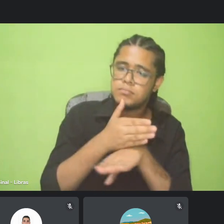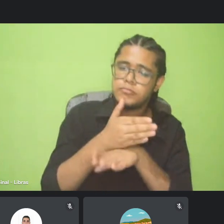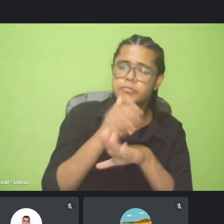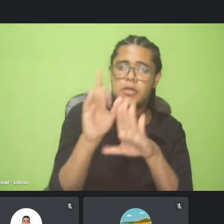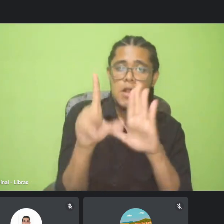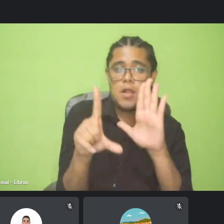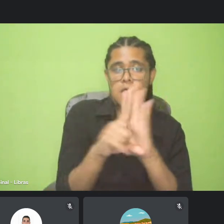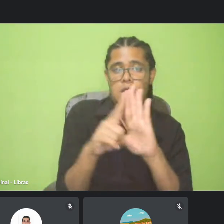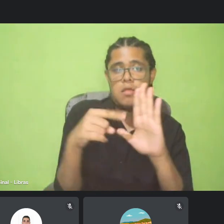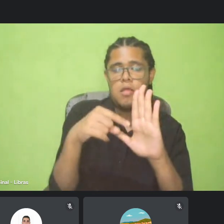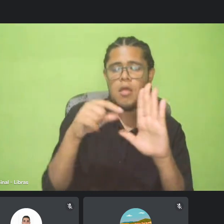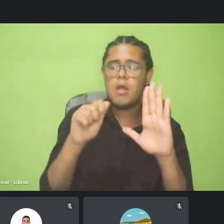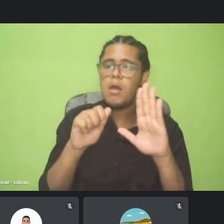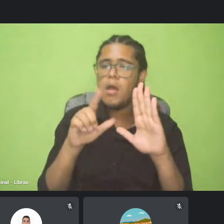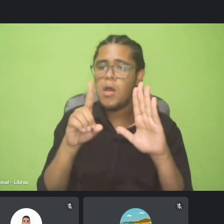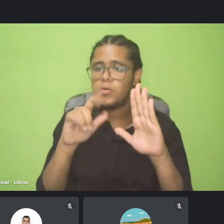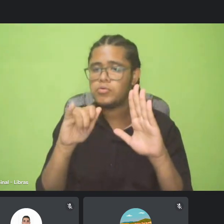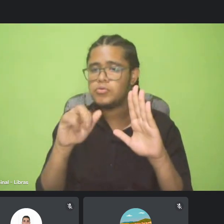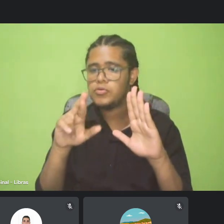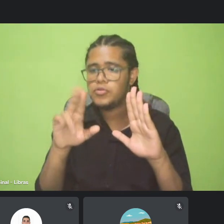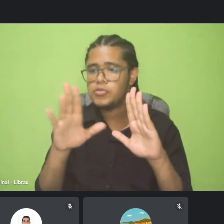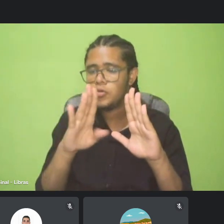edital